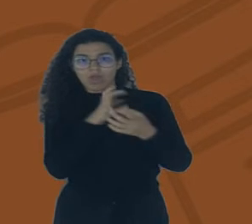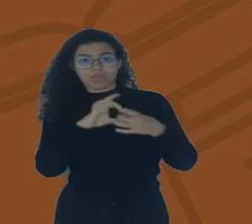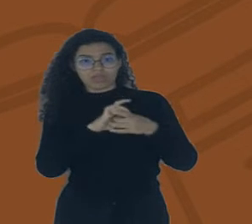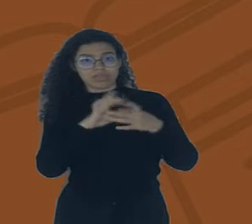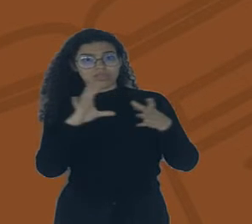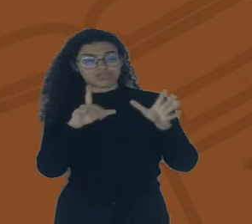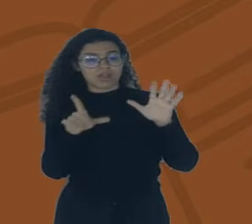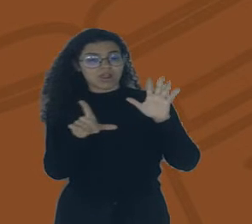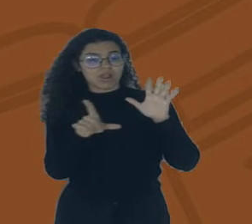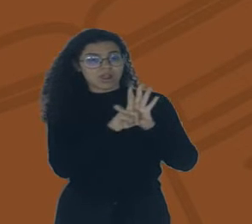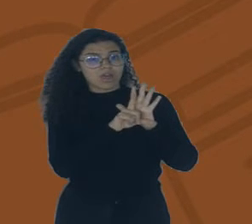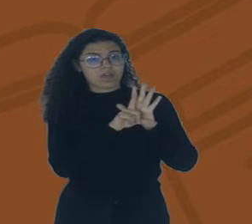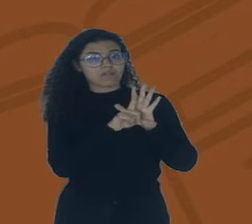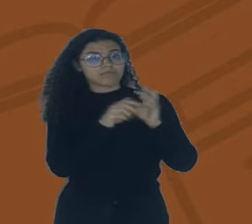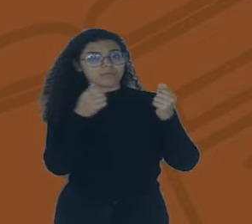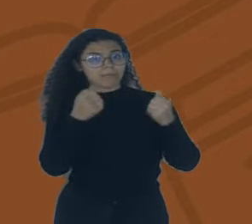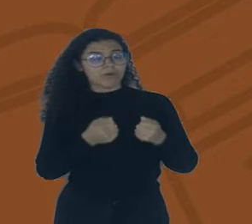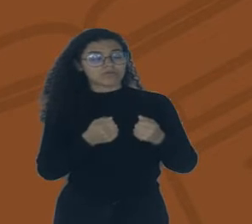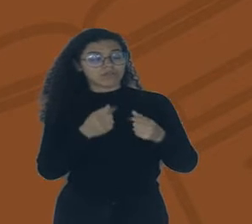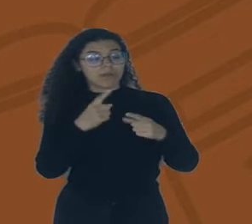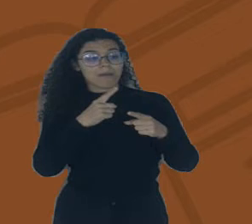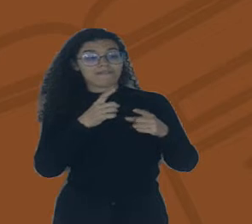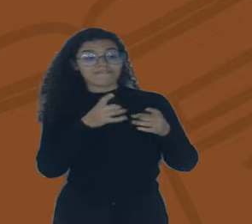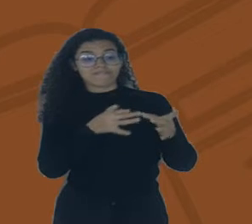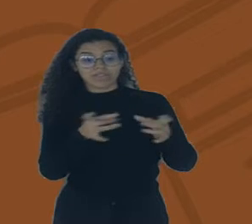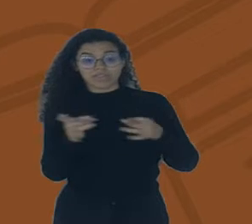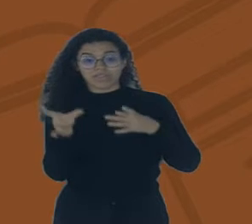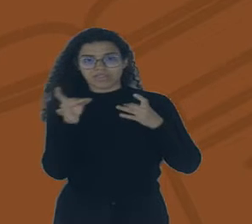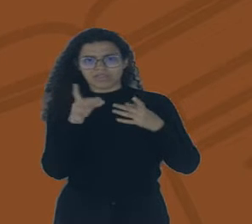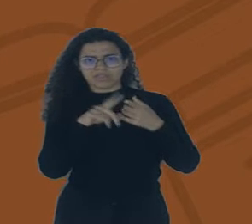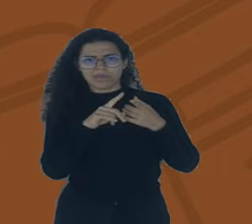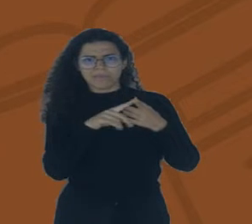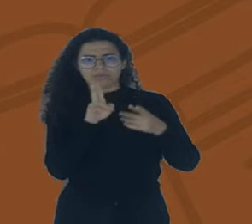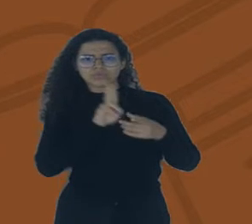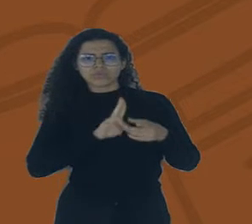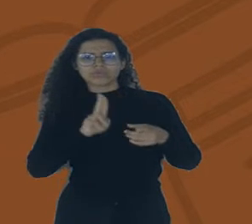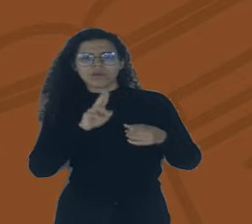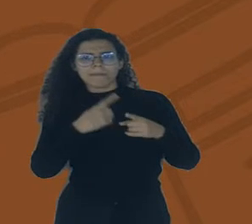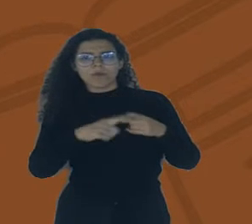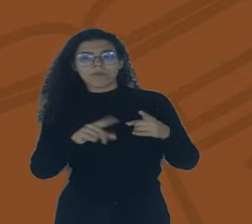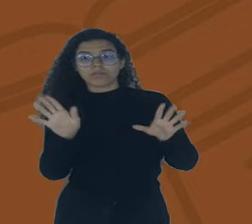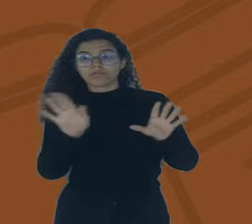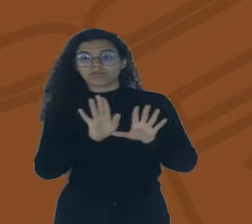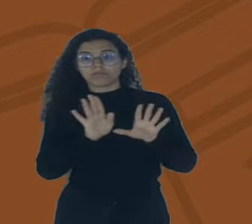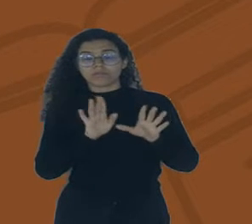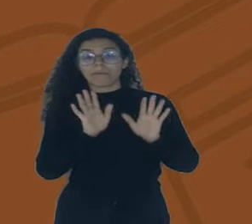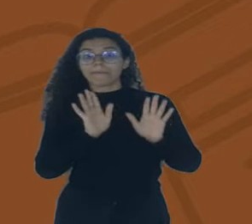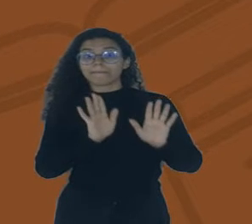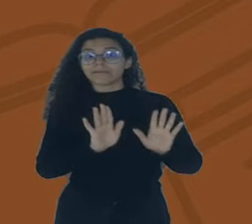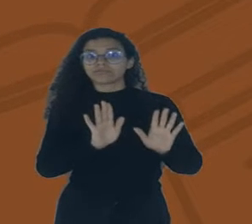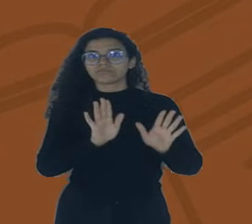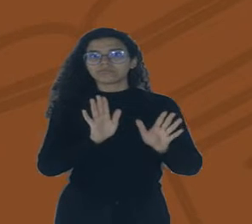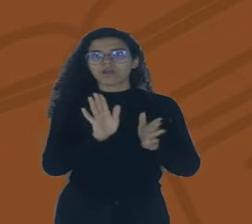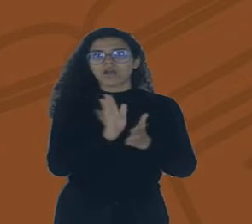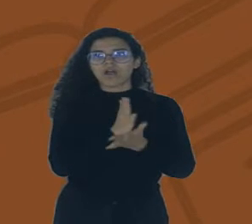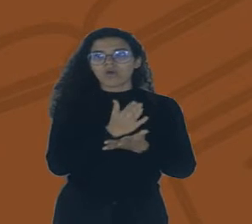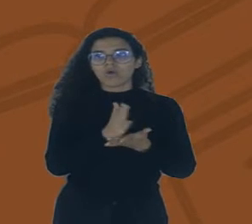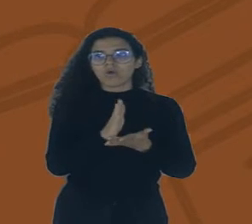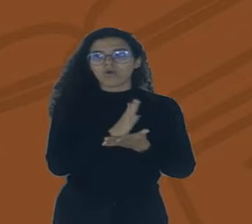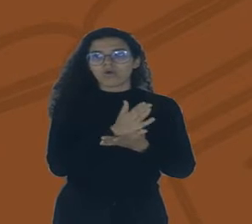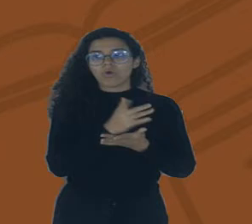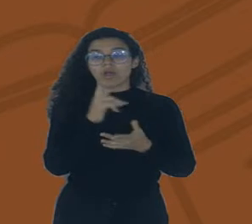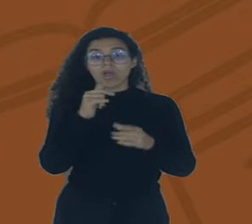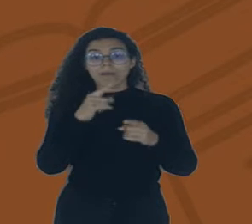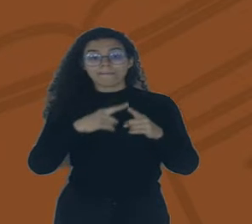e o consumo não é proibido, porém algumas elas são proibidas para uso